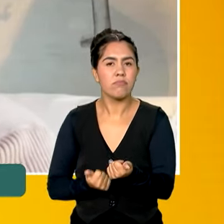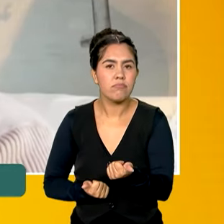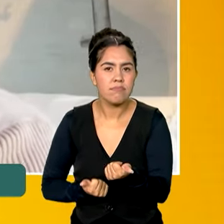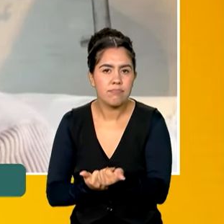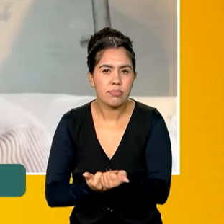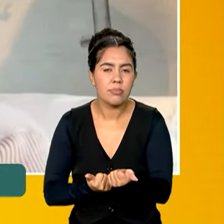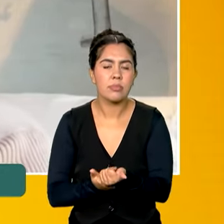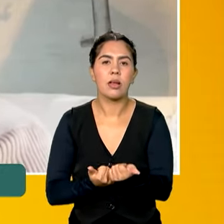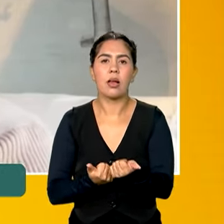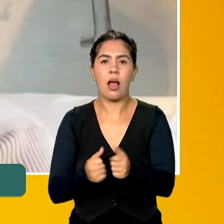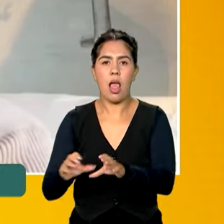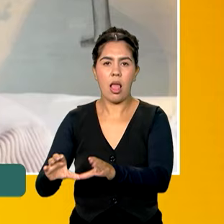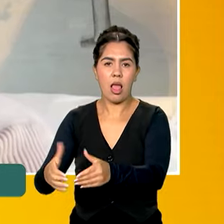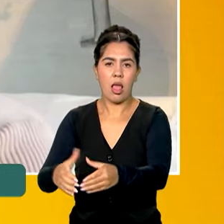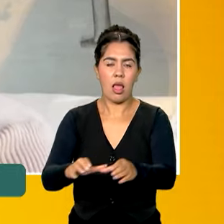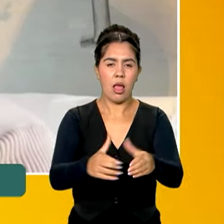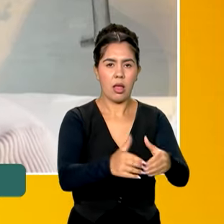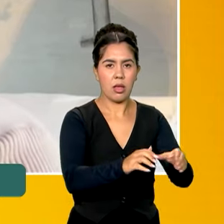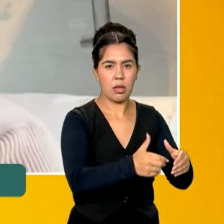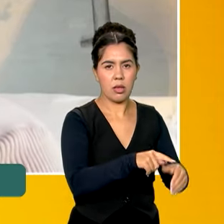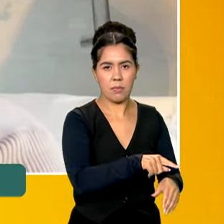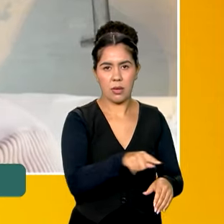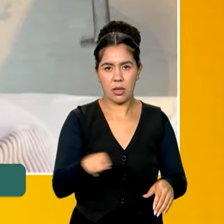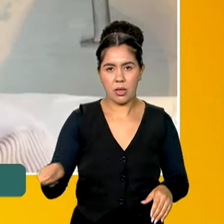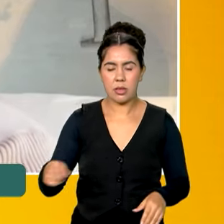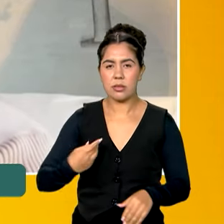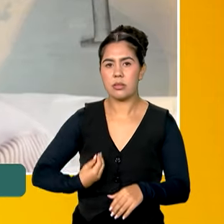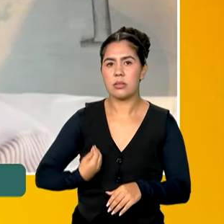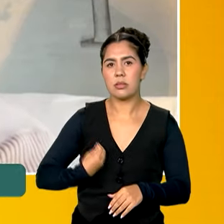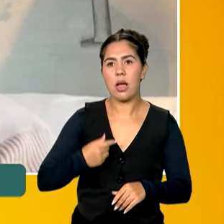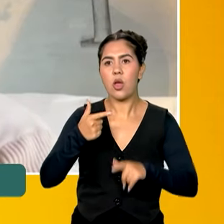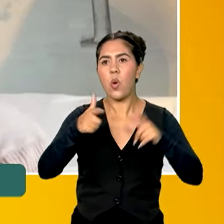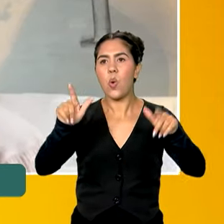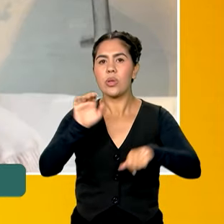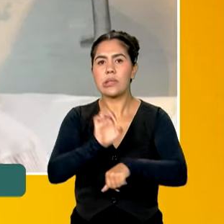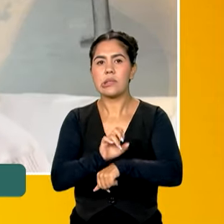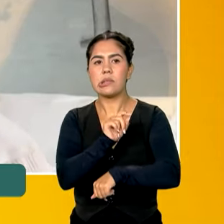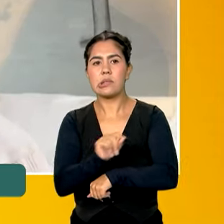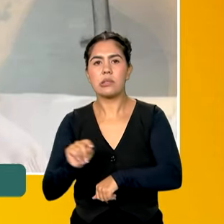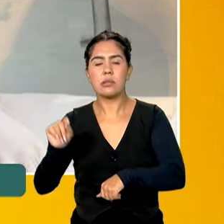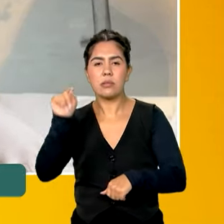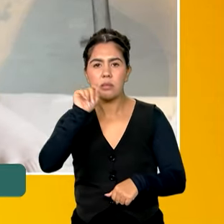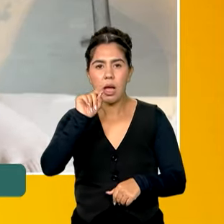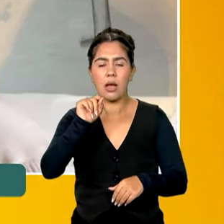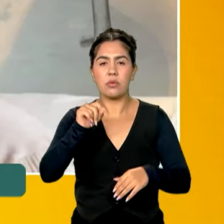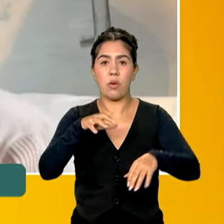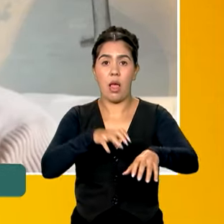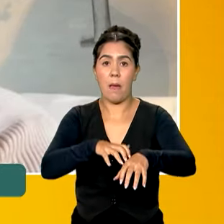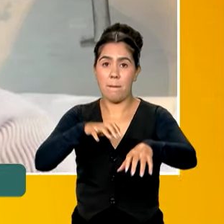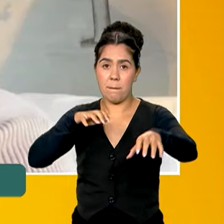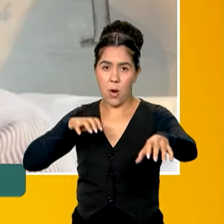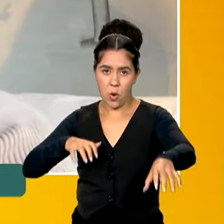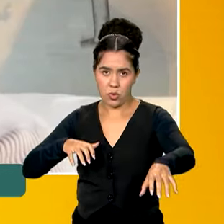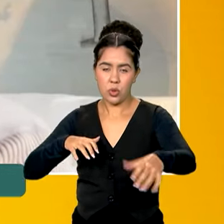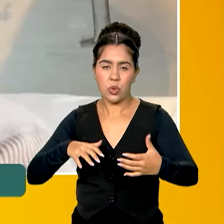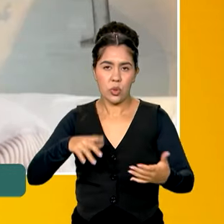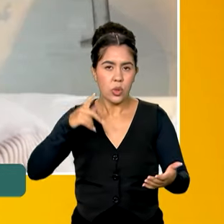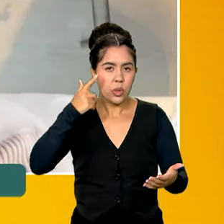auxiliando as equipes que estão nos estados cuidando dessa documentação de forma remota.